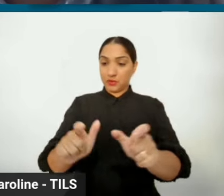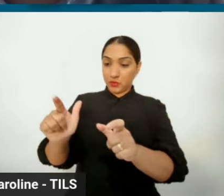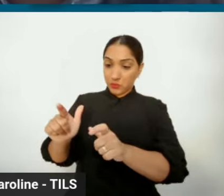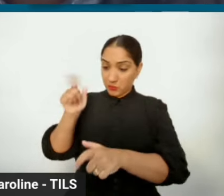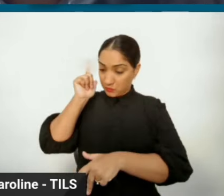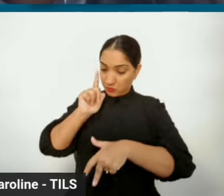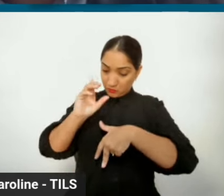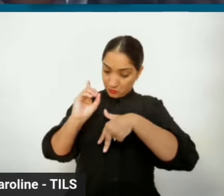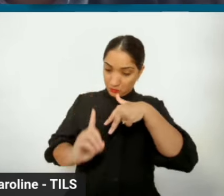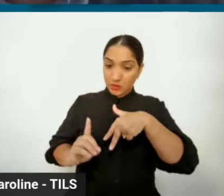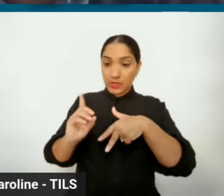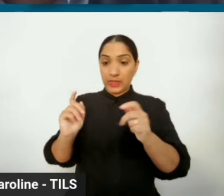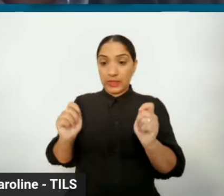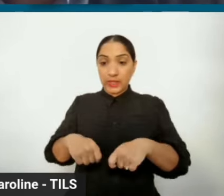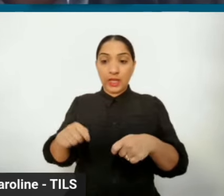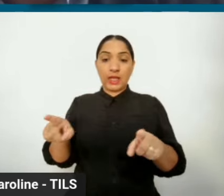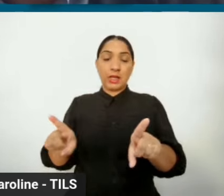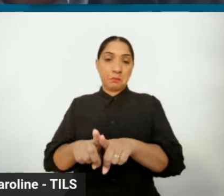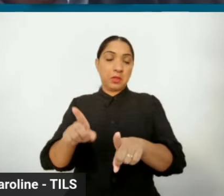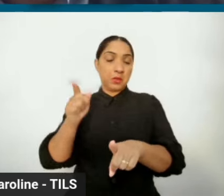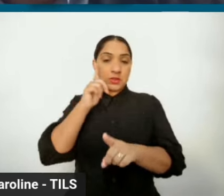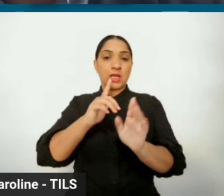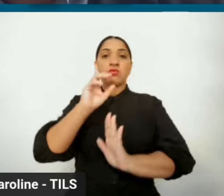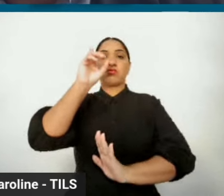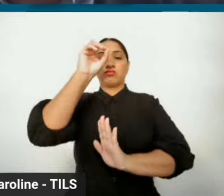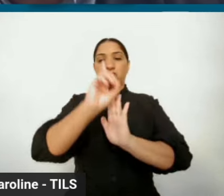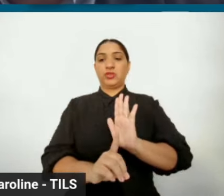tenham ali os seus direitos